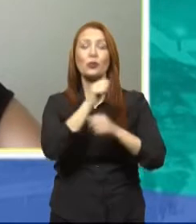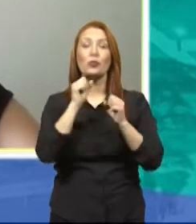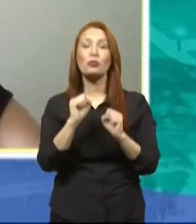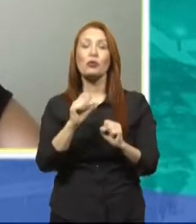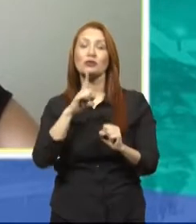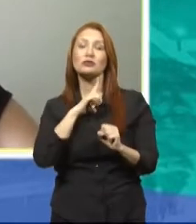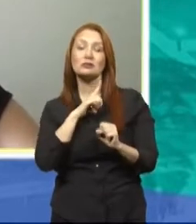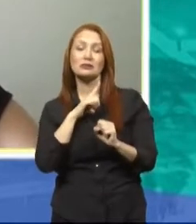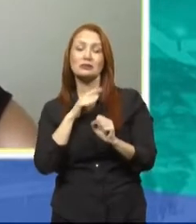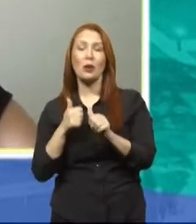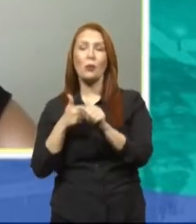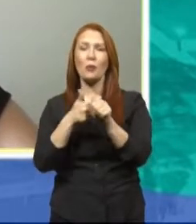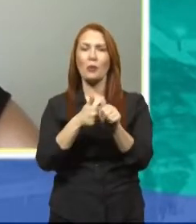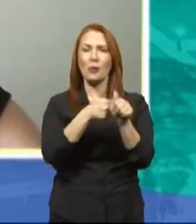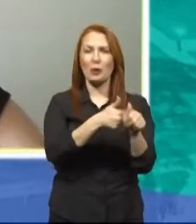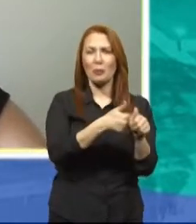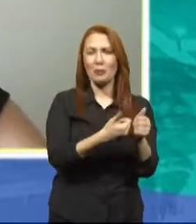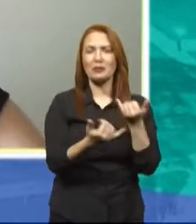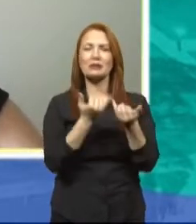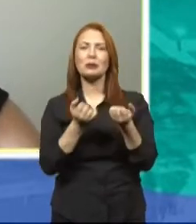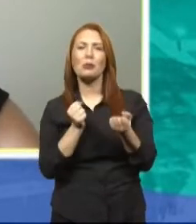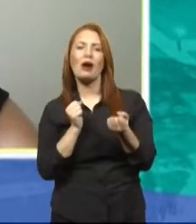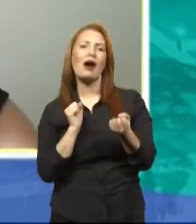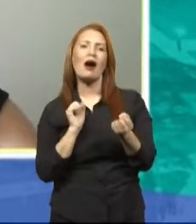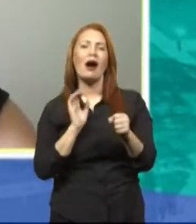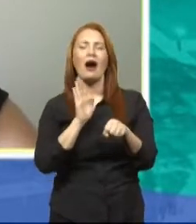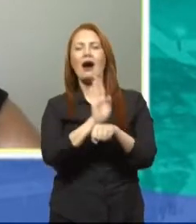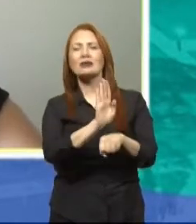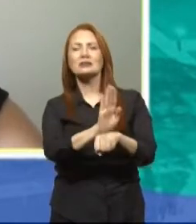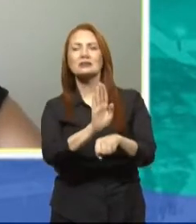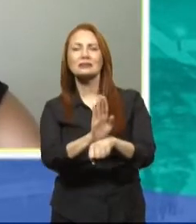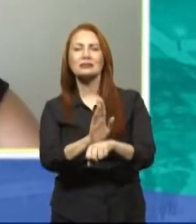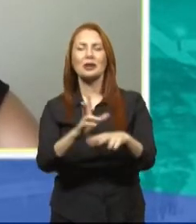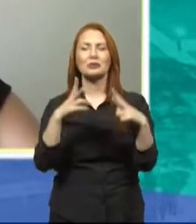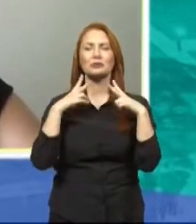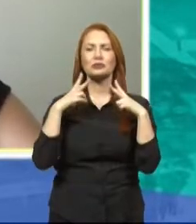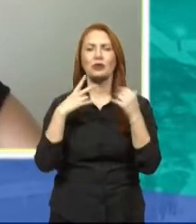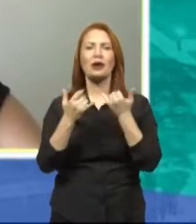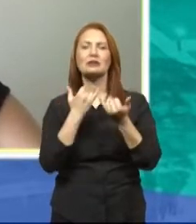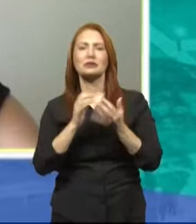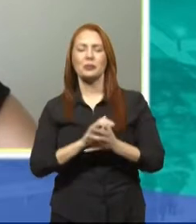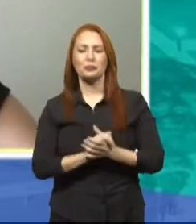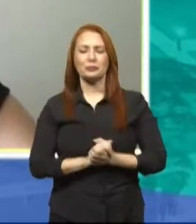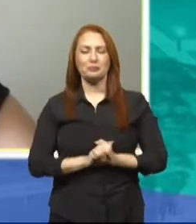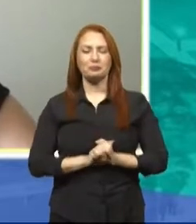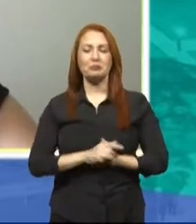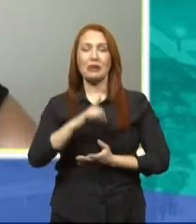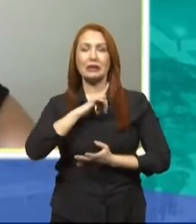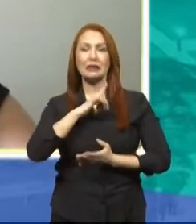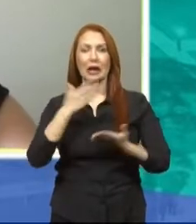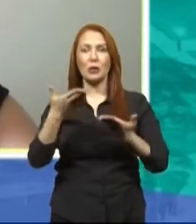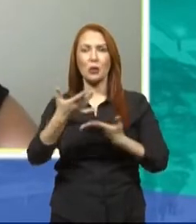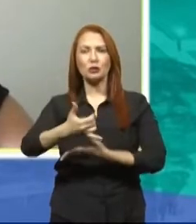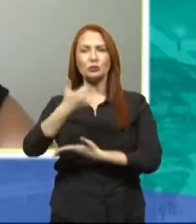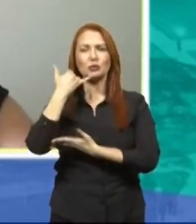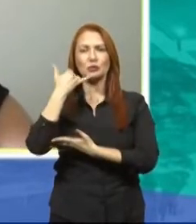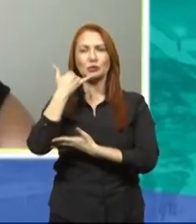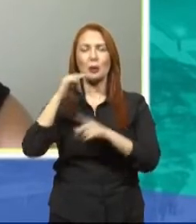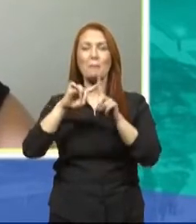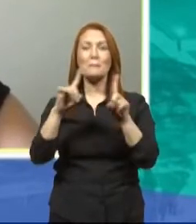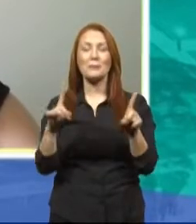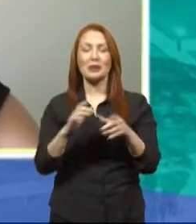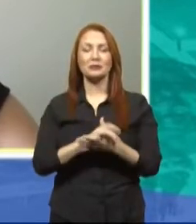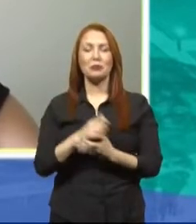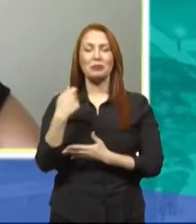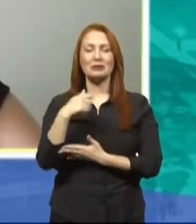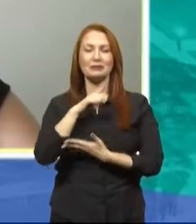acompanhamento de assistentes pessoais, como a gente tem no celular hoje, mas assistentes pessoais educacionais que